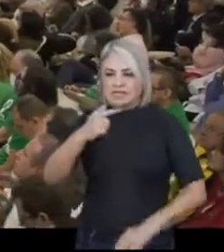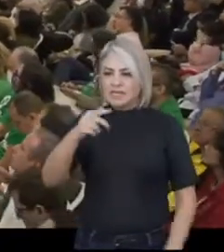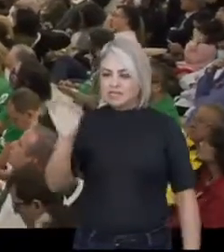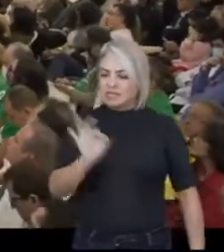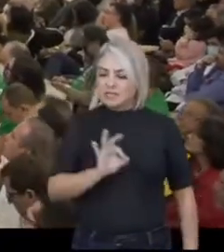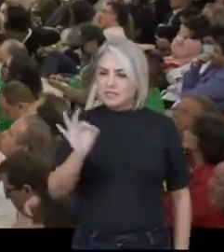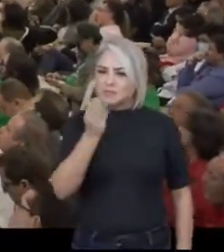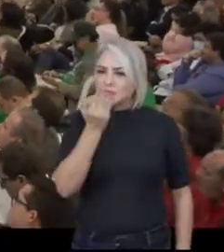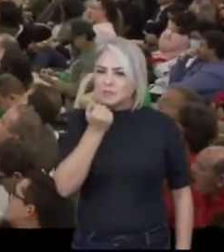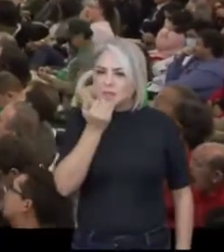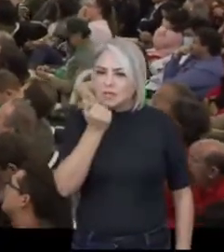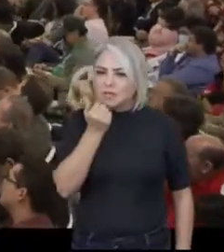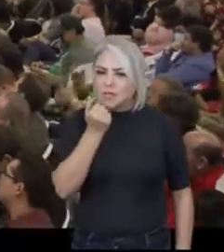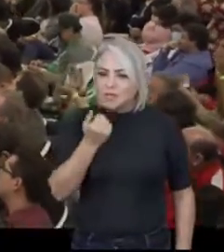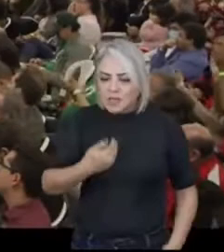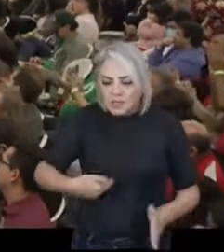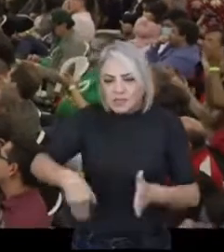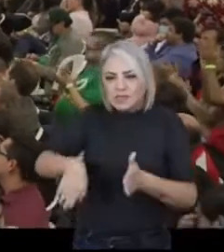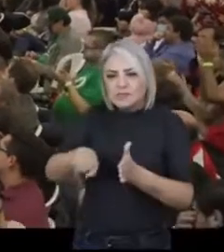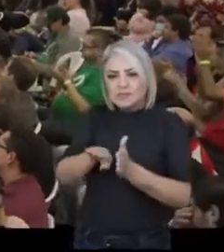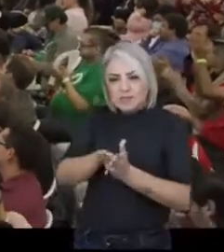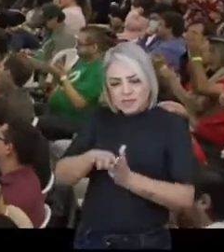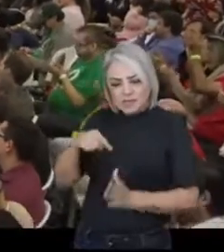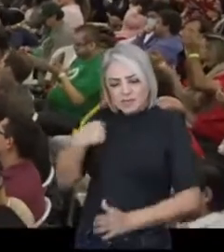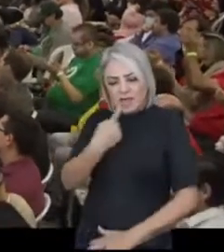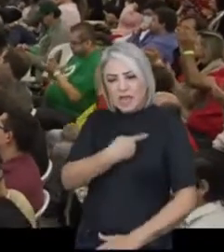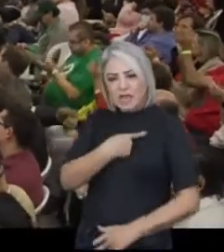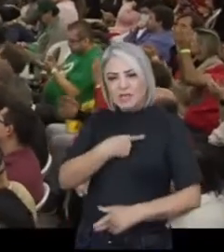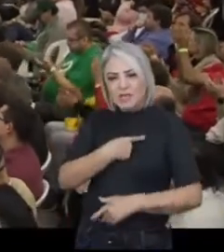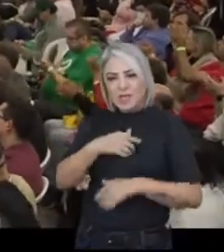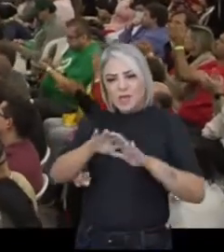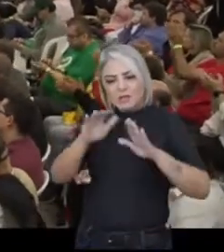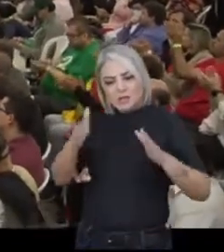que chegam na nossa mesa todo santo dia.